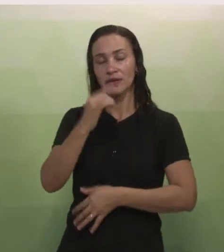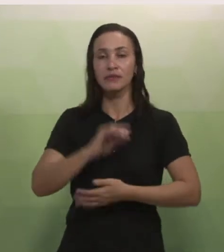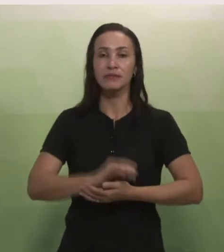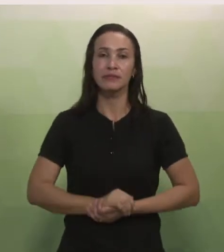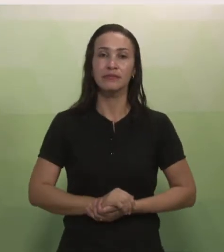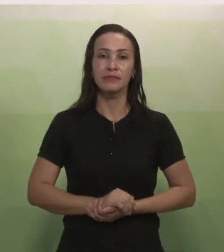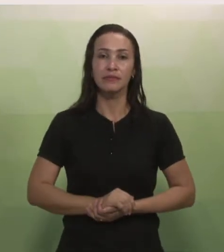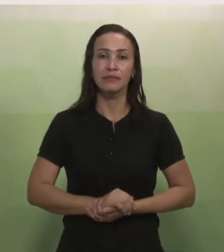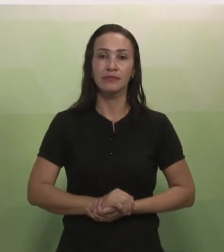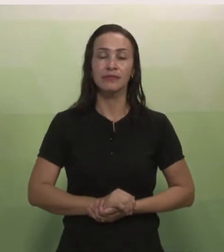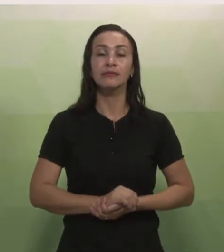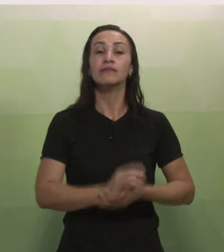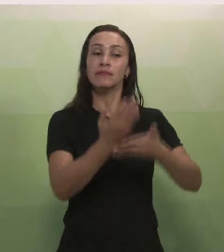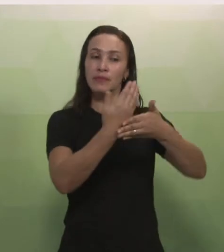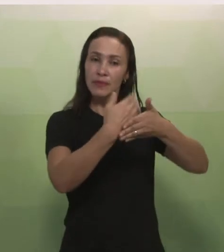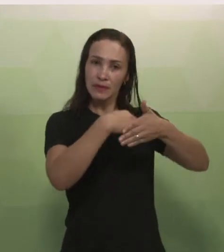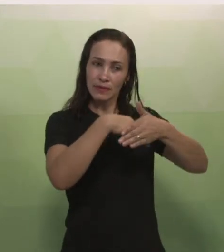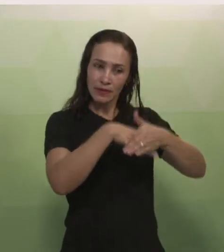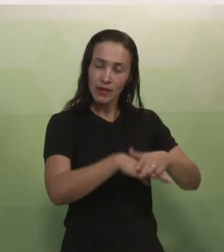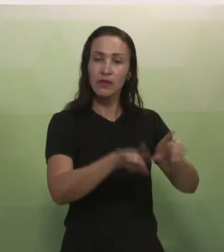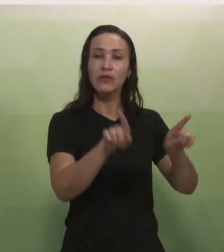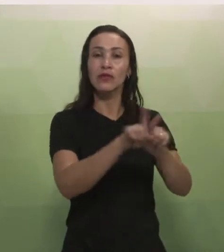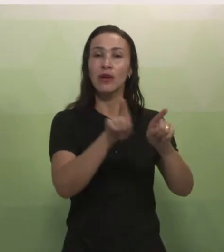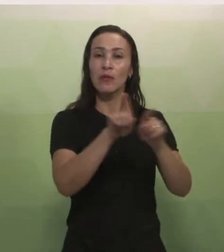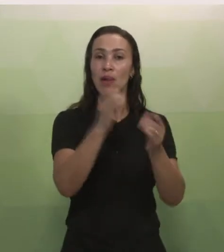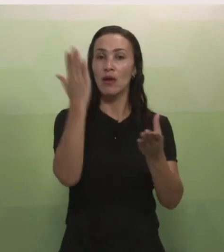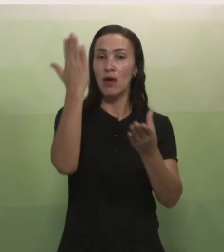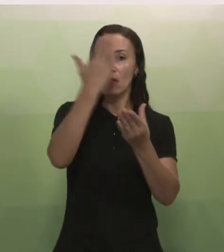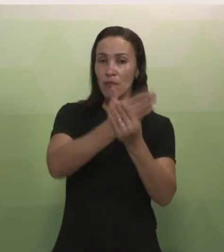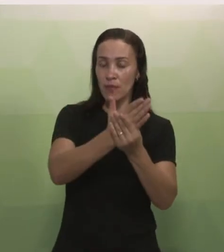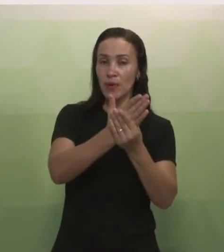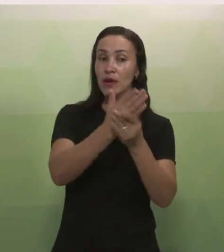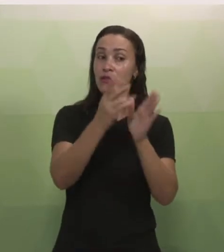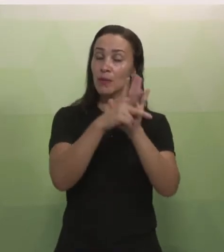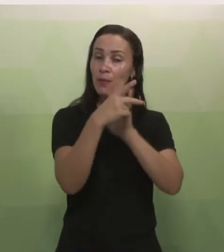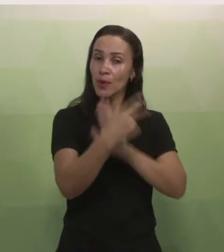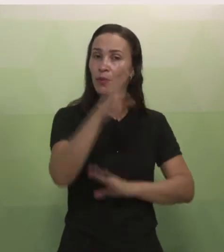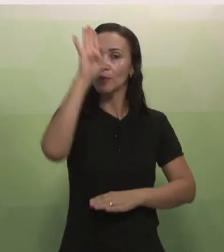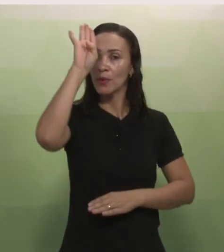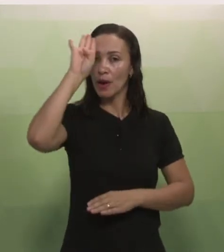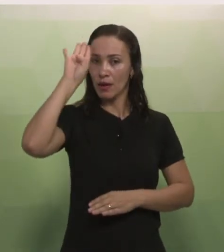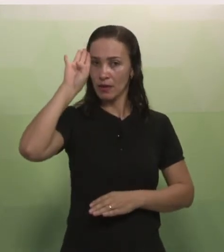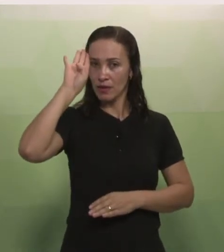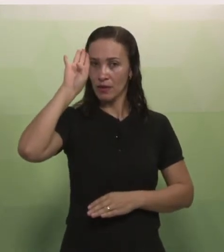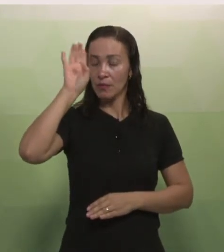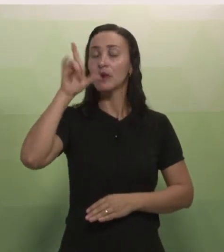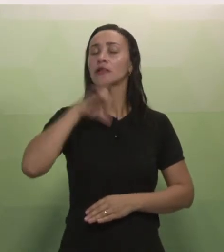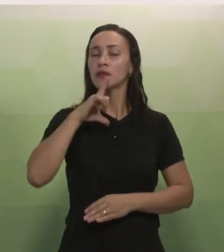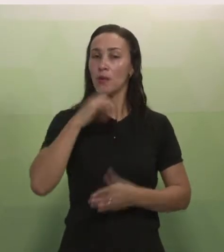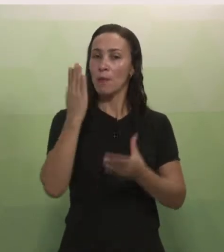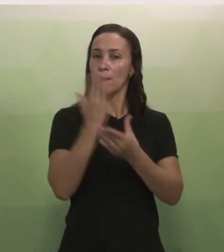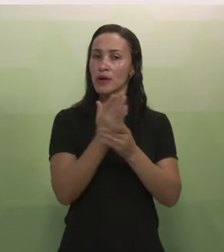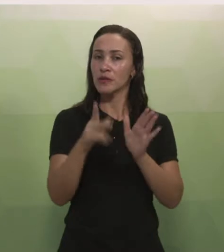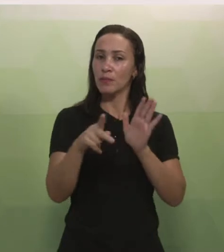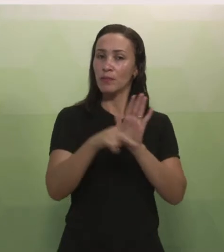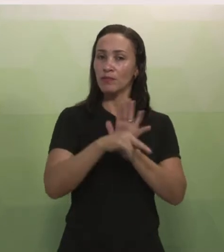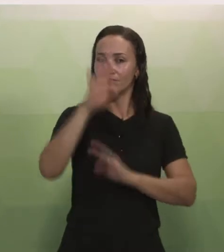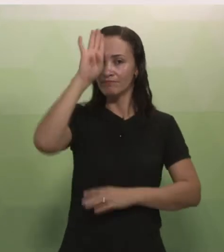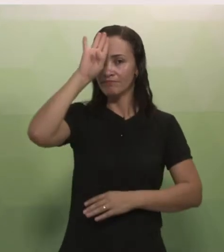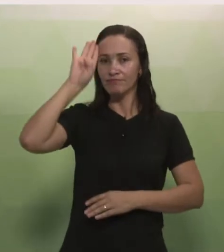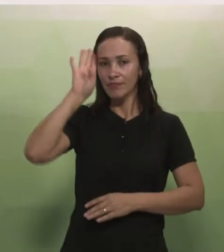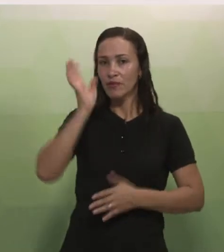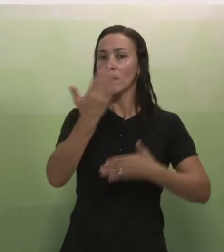e arquivo no prontuário do acadêmico, ou seja, na pasta do